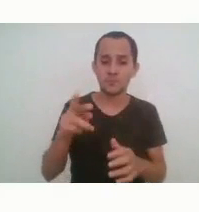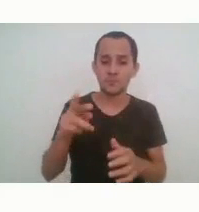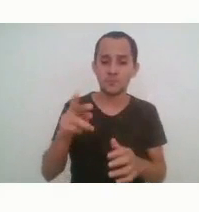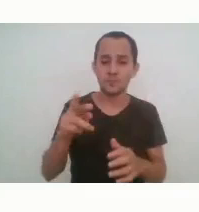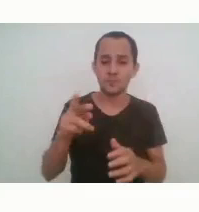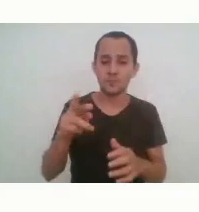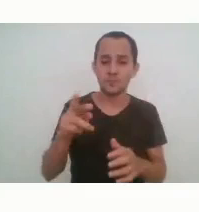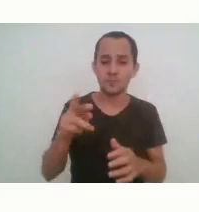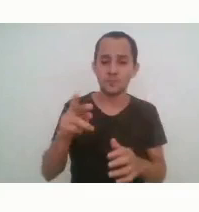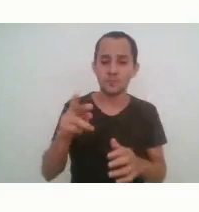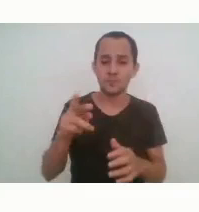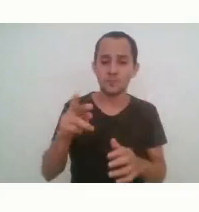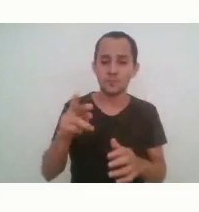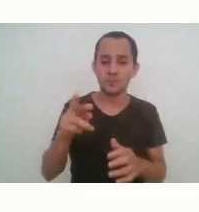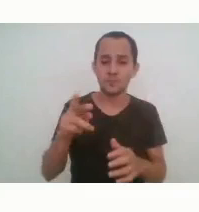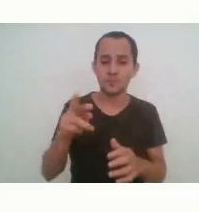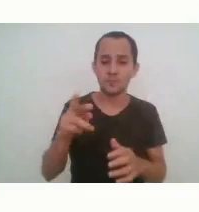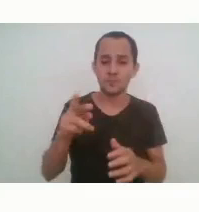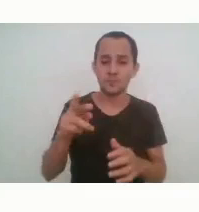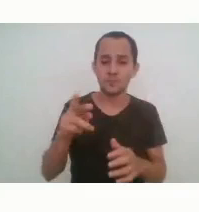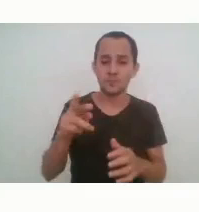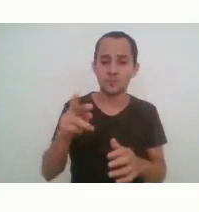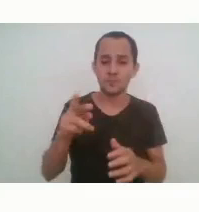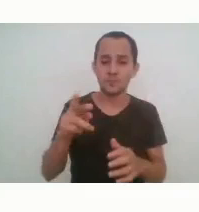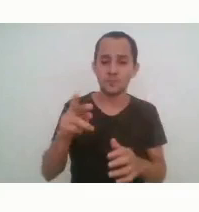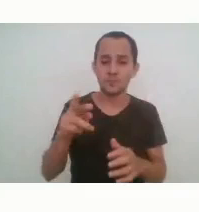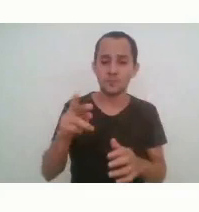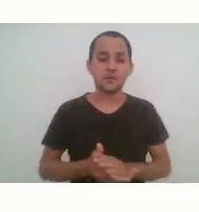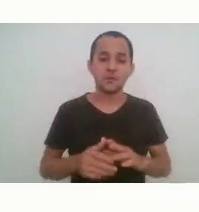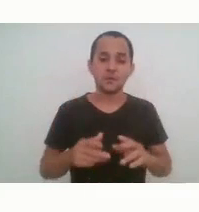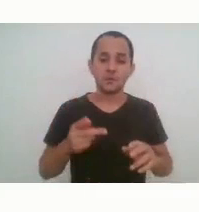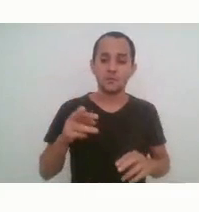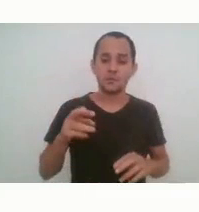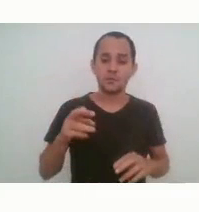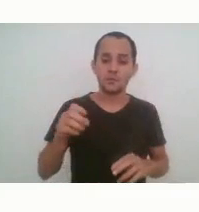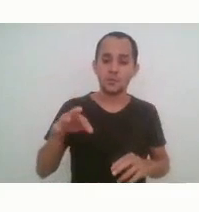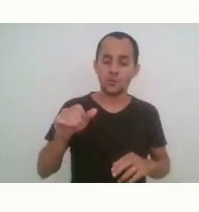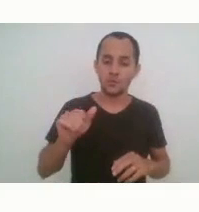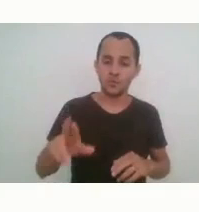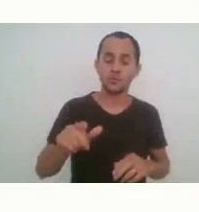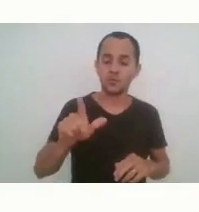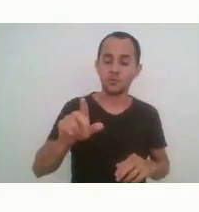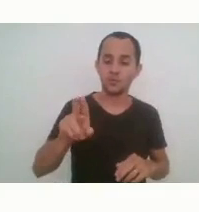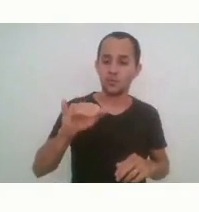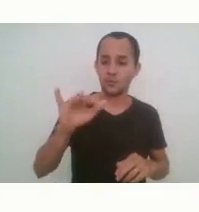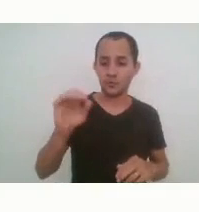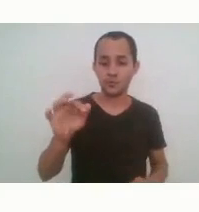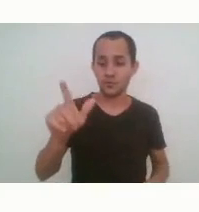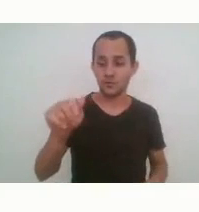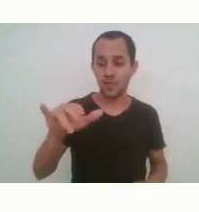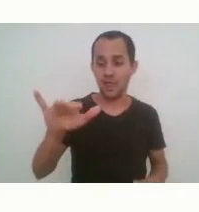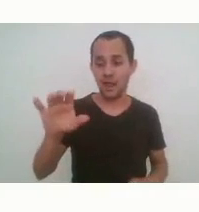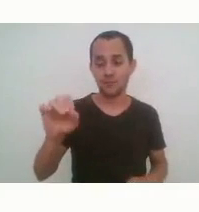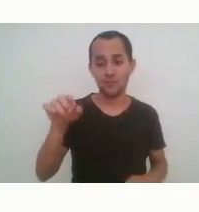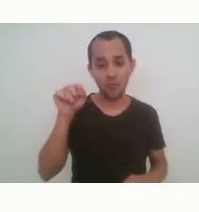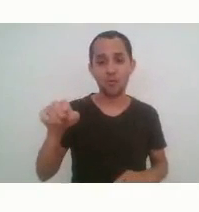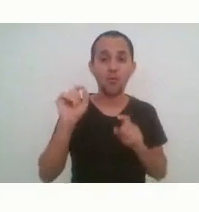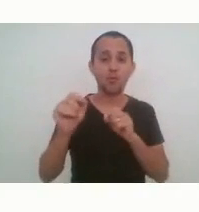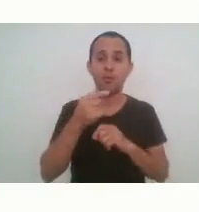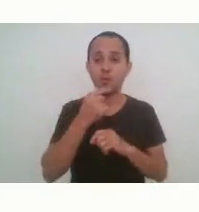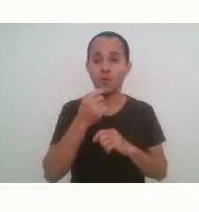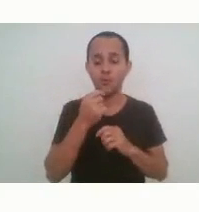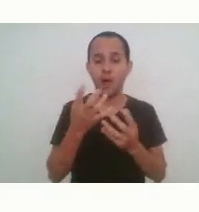com deficiência do promotor doutor Lúcio Flávio. O Lúcio Flávio foi o cara que assumiu